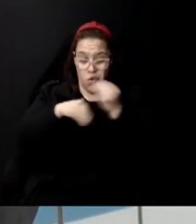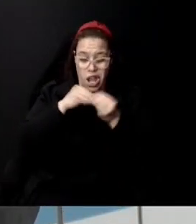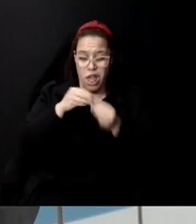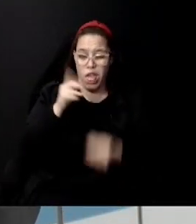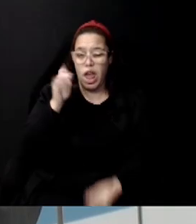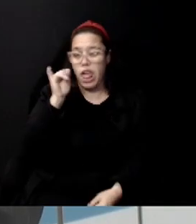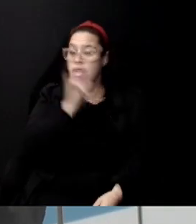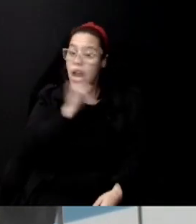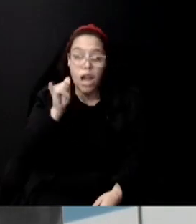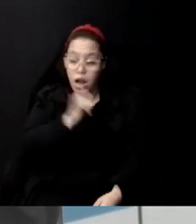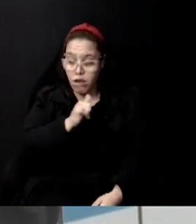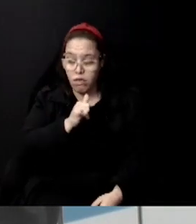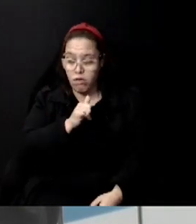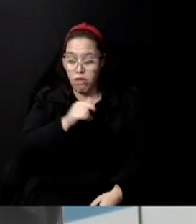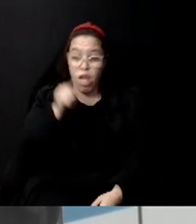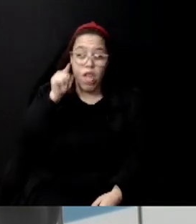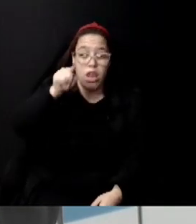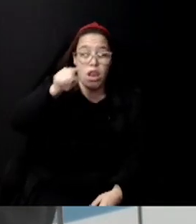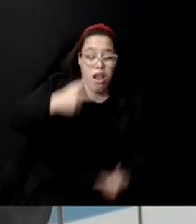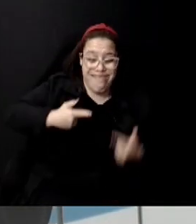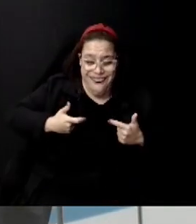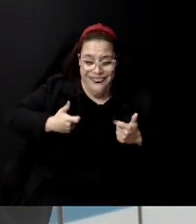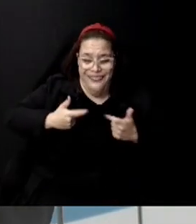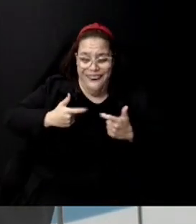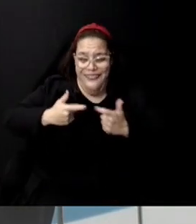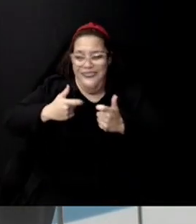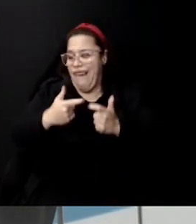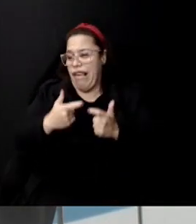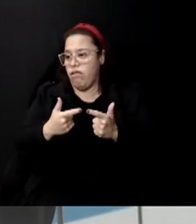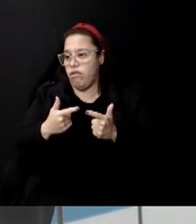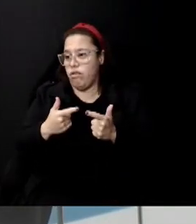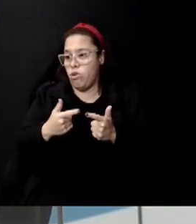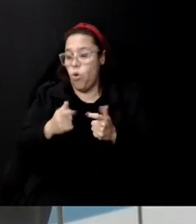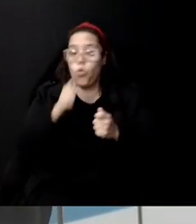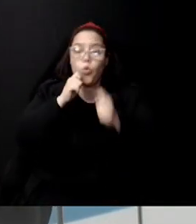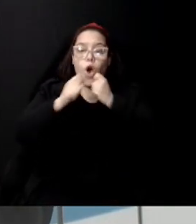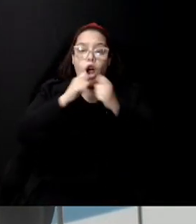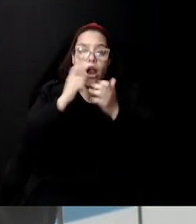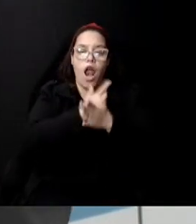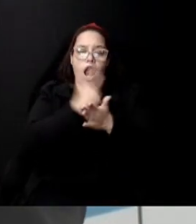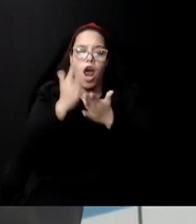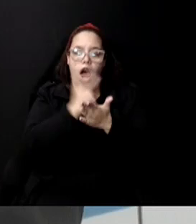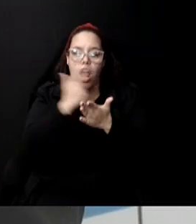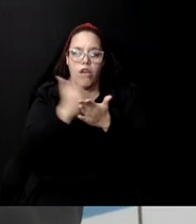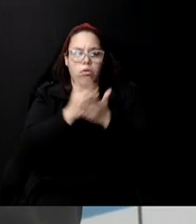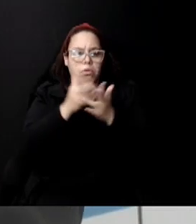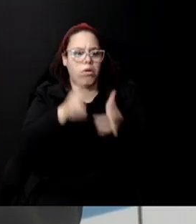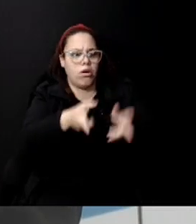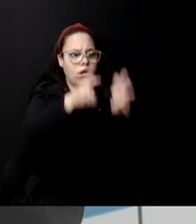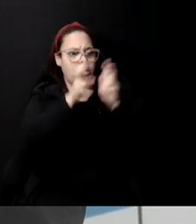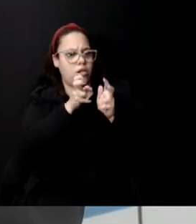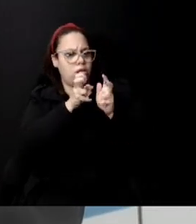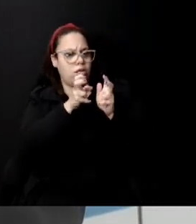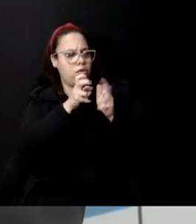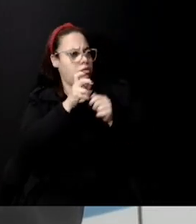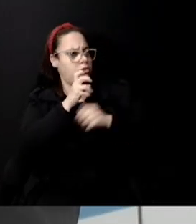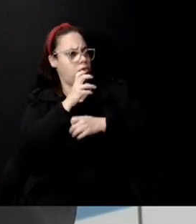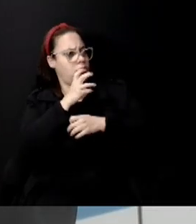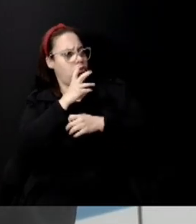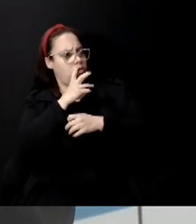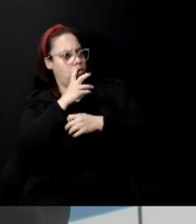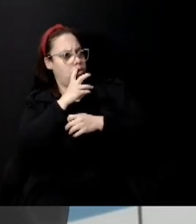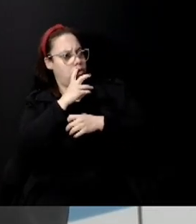Nesse conflito, o Henri Dunant, um jornalista, percebeu que se houvesse a possibilidade